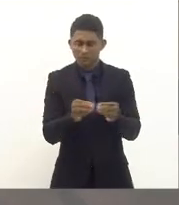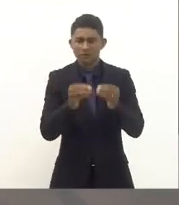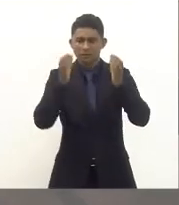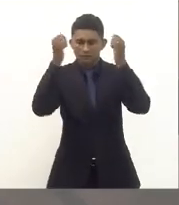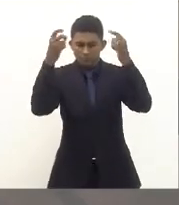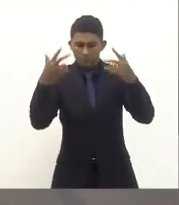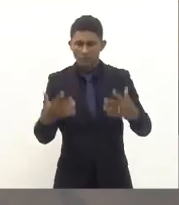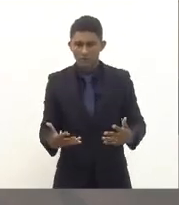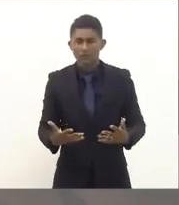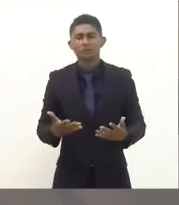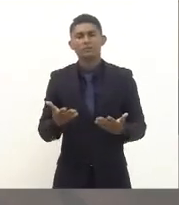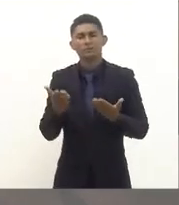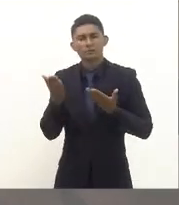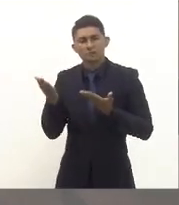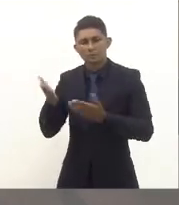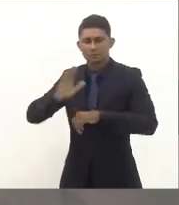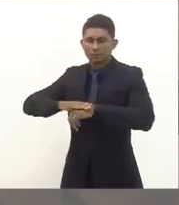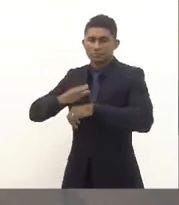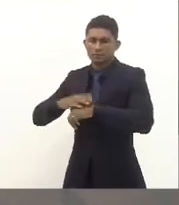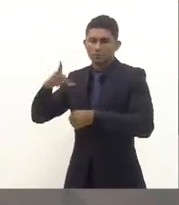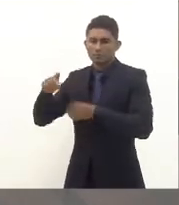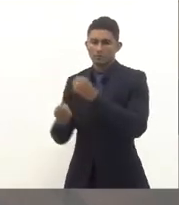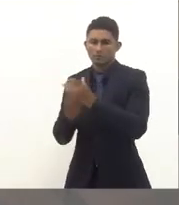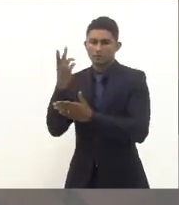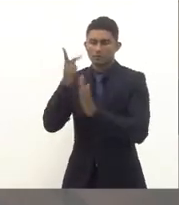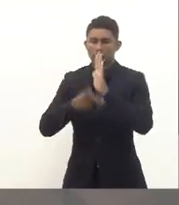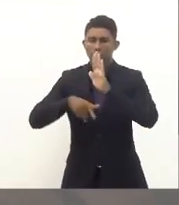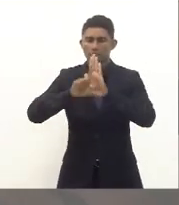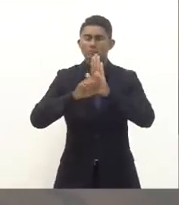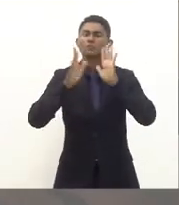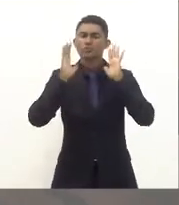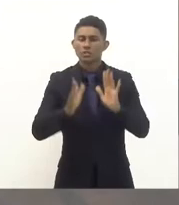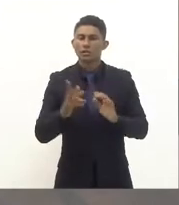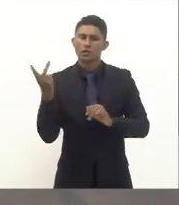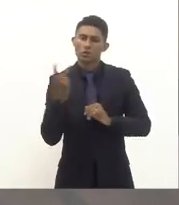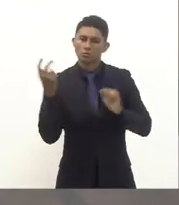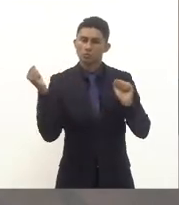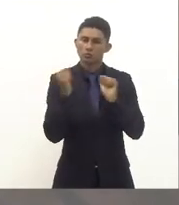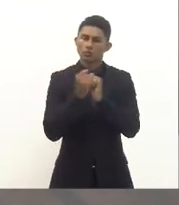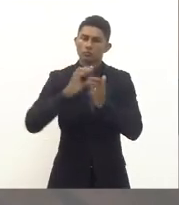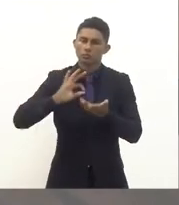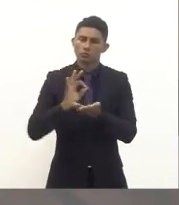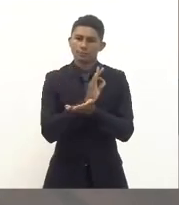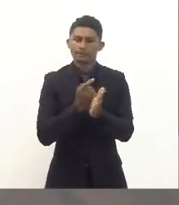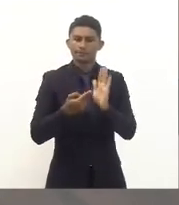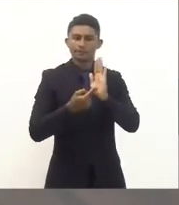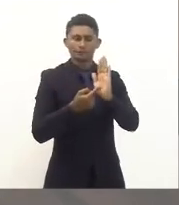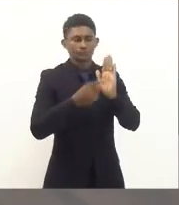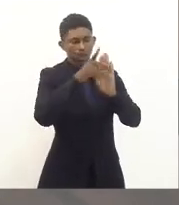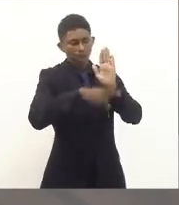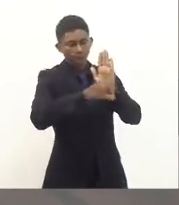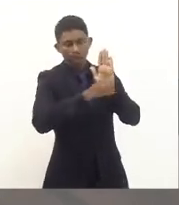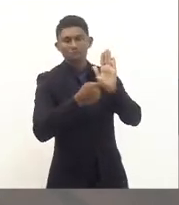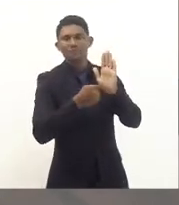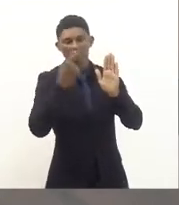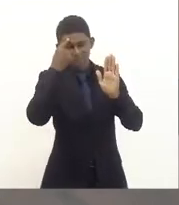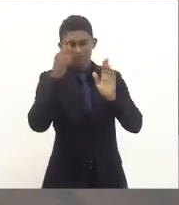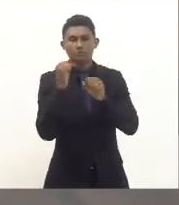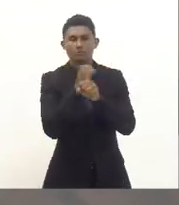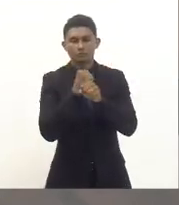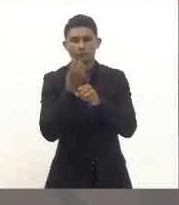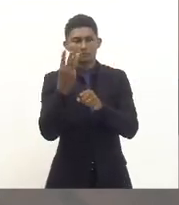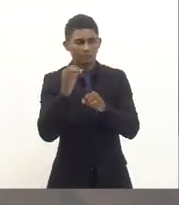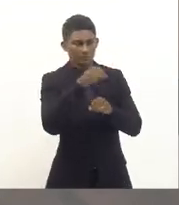celebrando a iniciativa da autora que já nos deu coautoria no projeto mencionando esse projeto de 30 anos